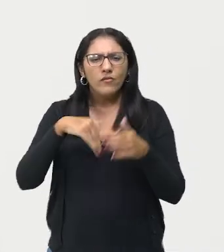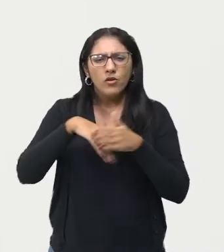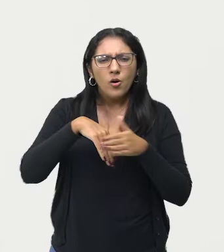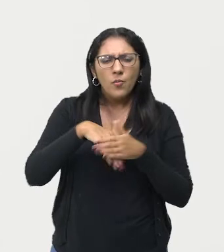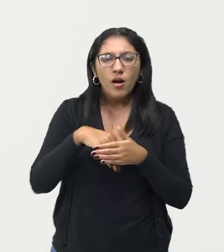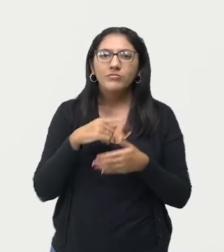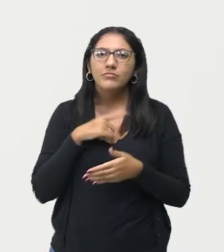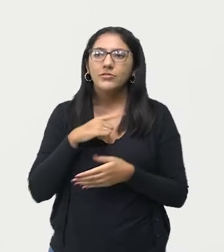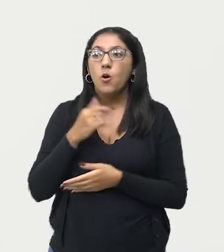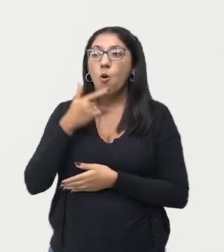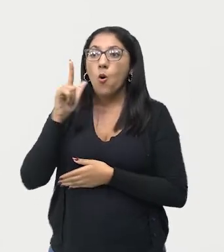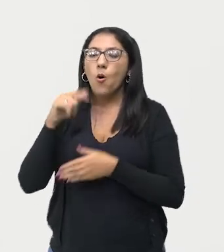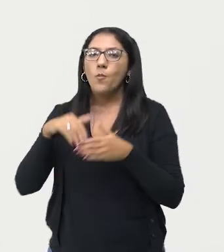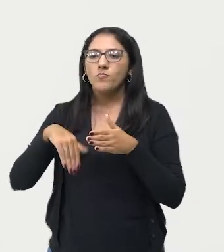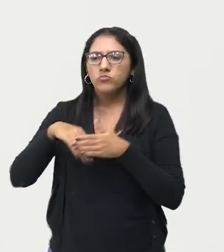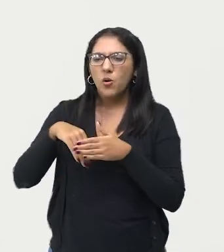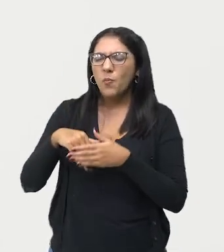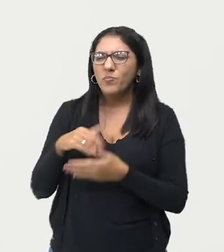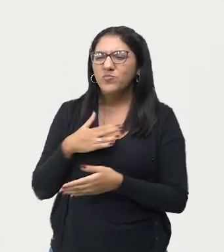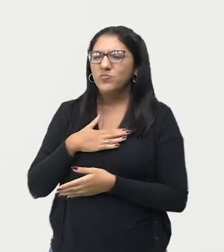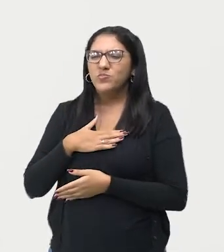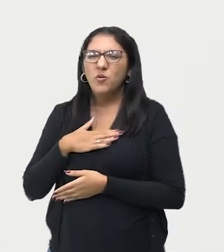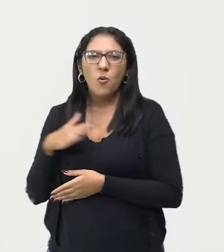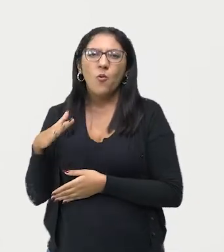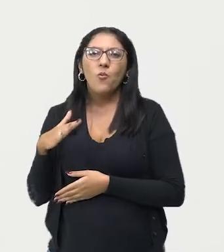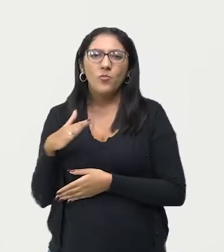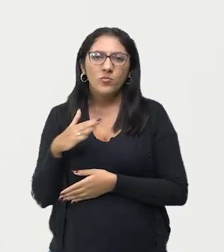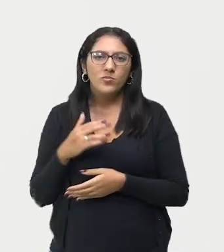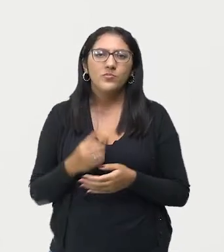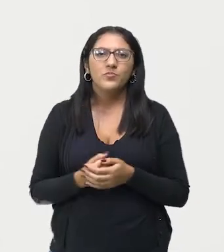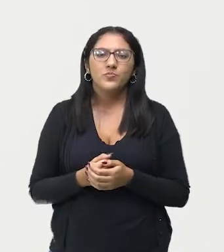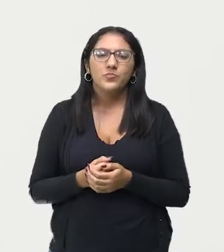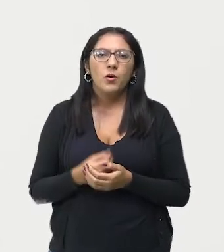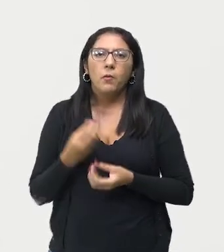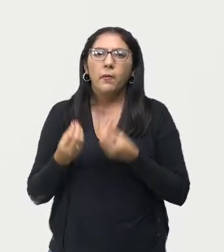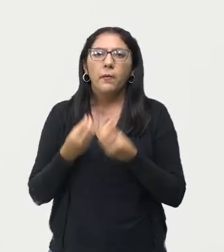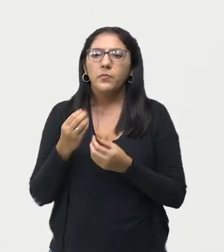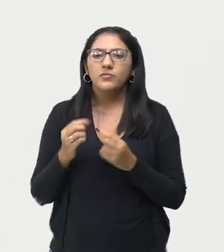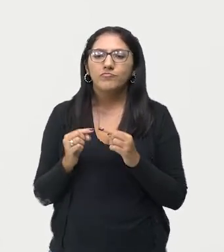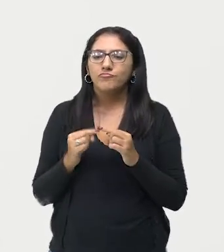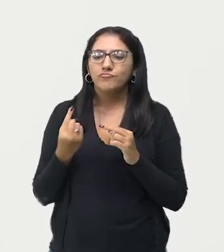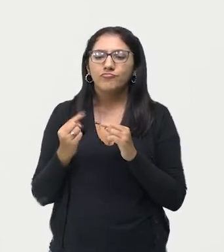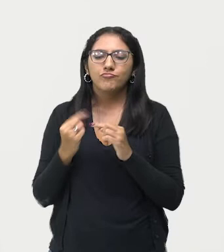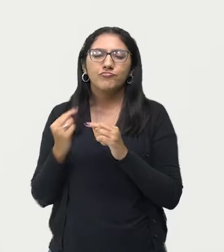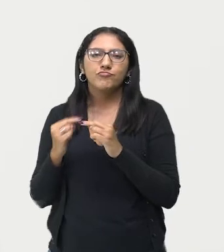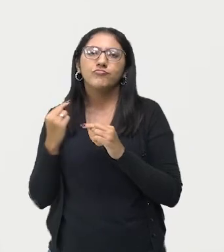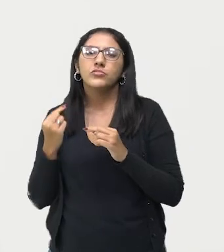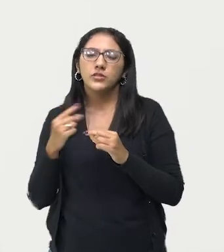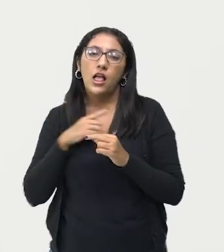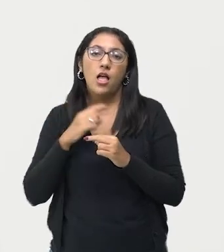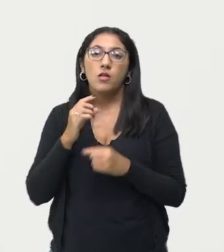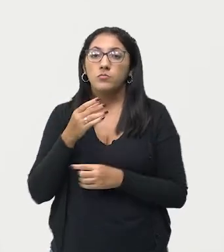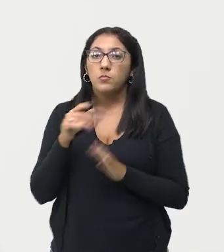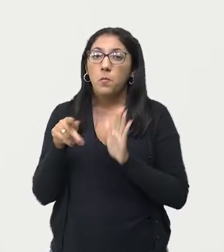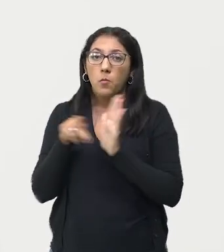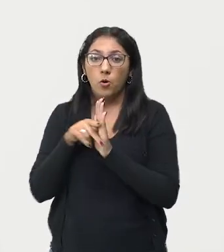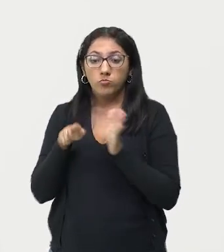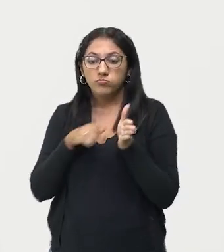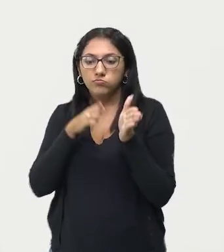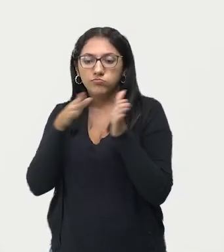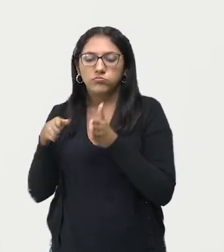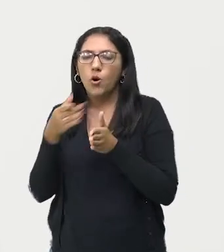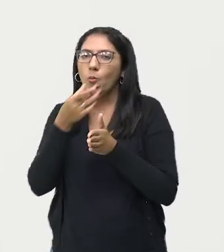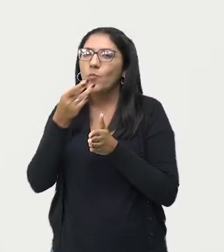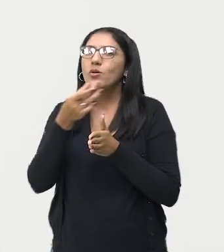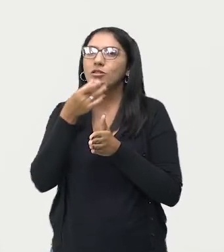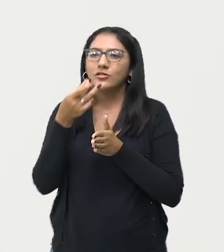não gosta. Então, como eu não consigo comprovar, então isso aqui vai passar para o campo da opinião.